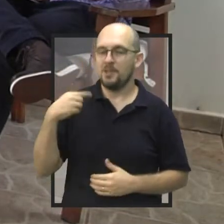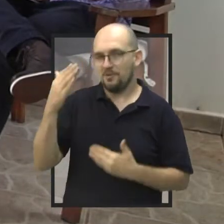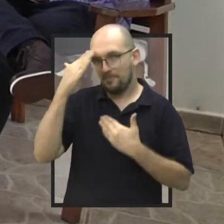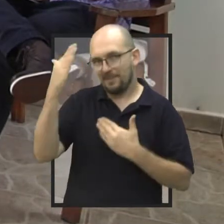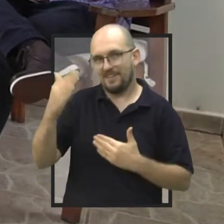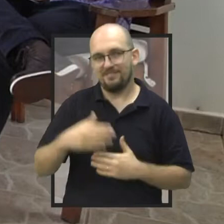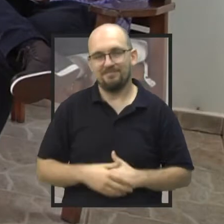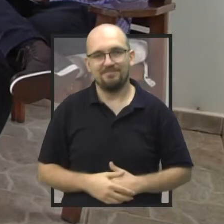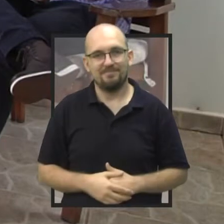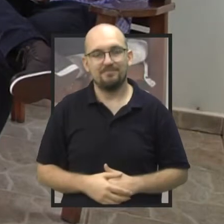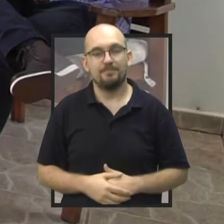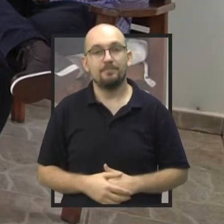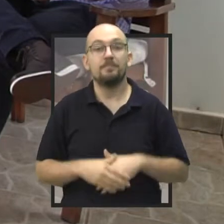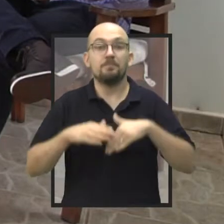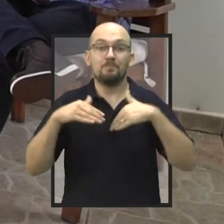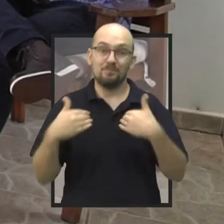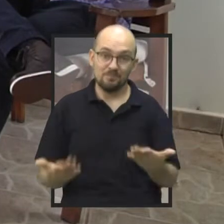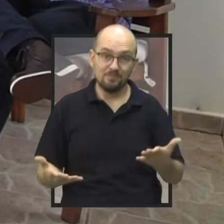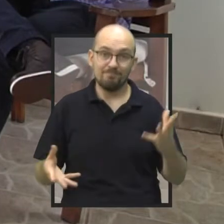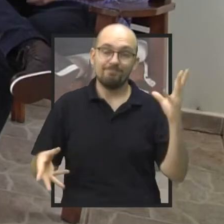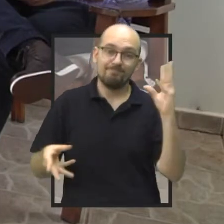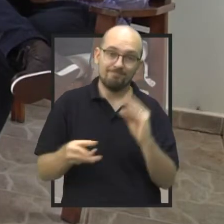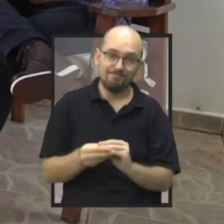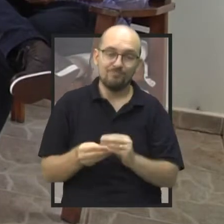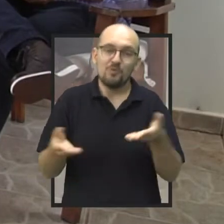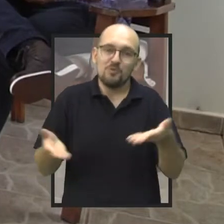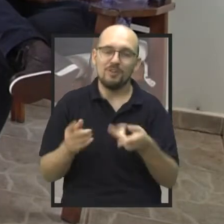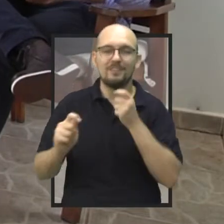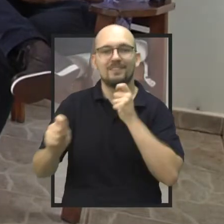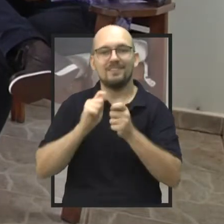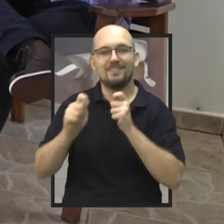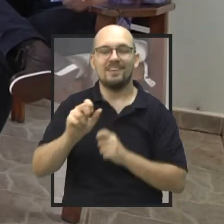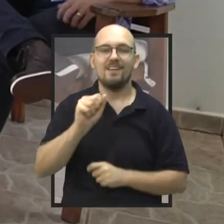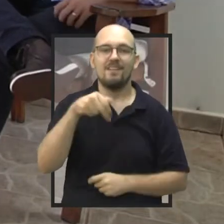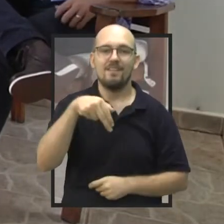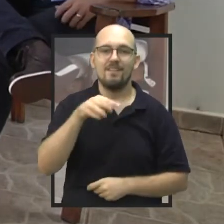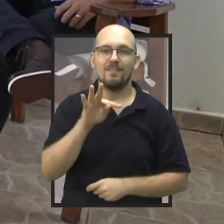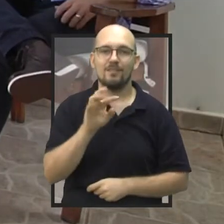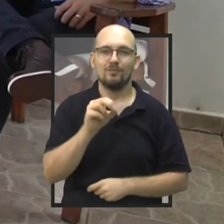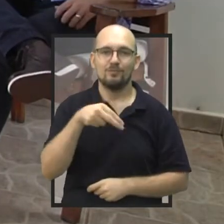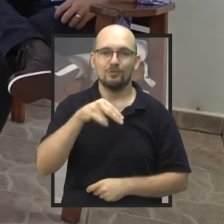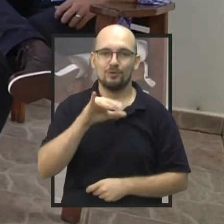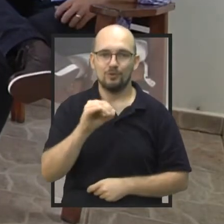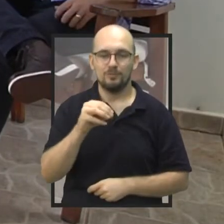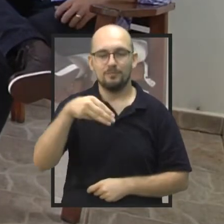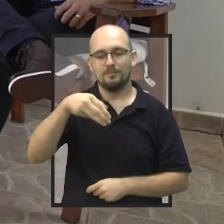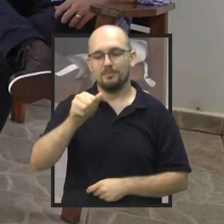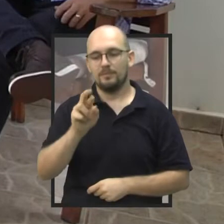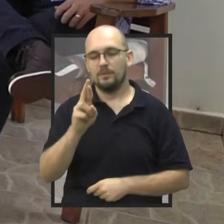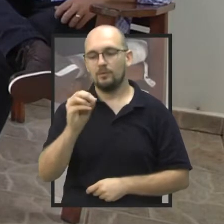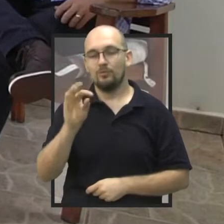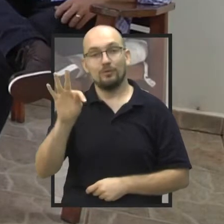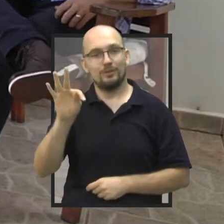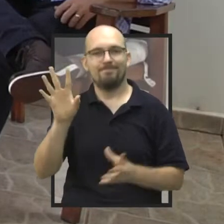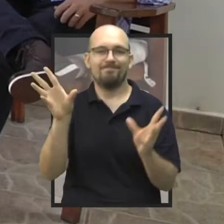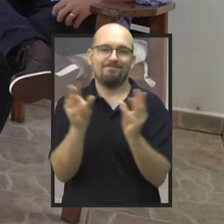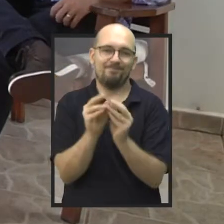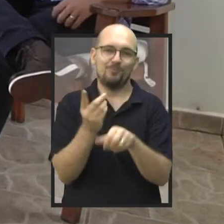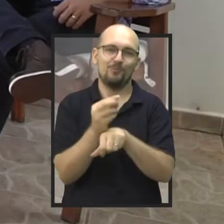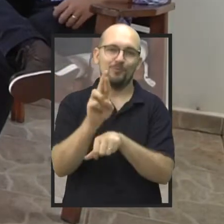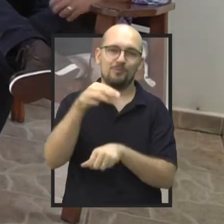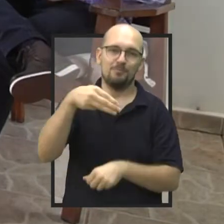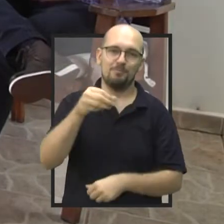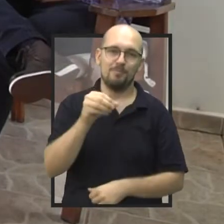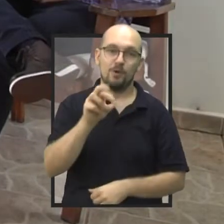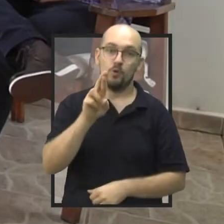agradeço. Pois bem, a gente entrevistou hoje o Antônio Evaristo Marô, o Dr. Marô, esse cidadão jauense